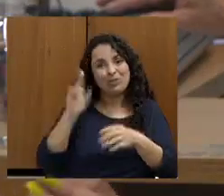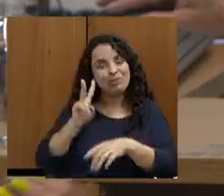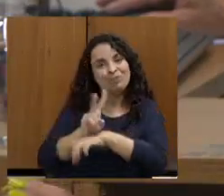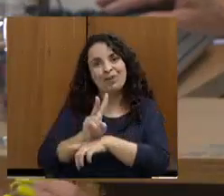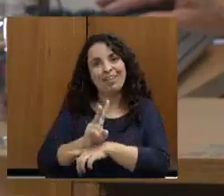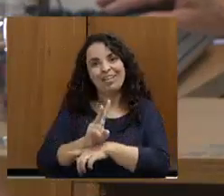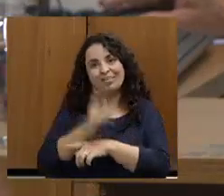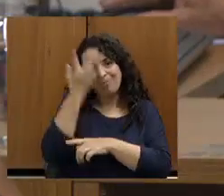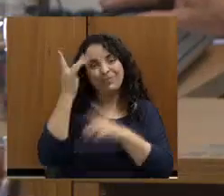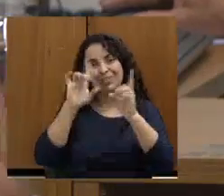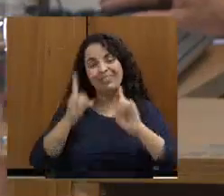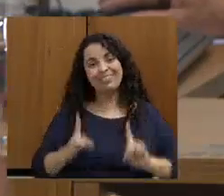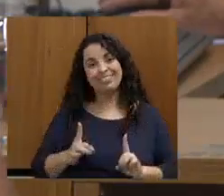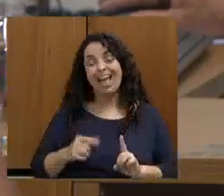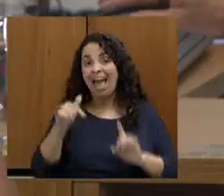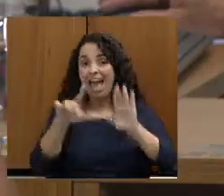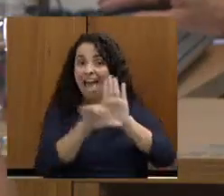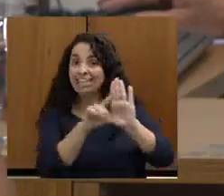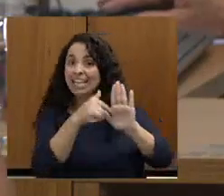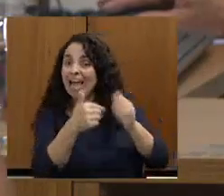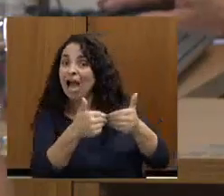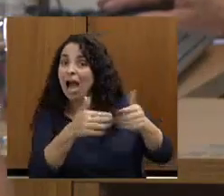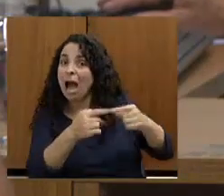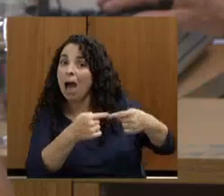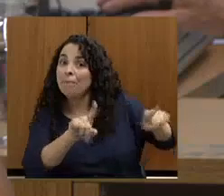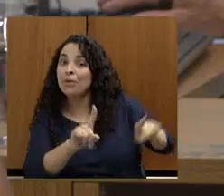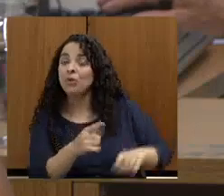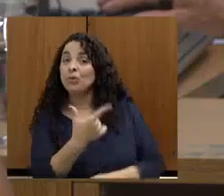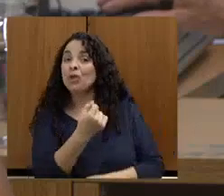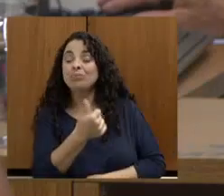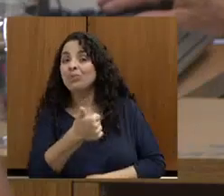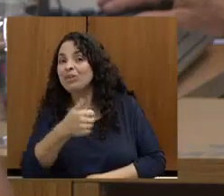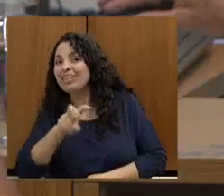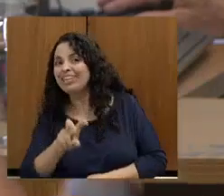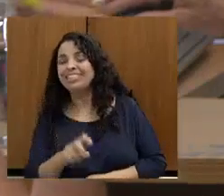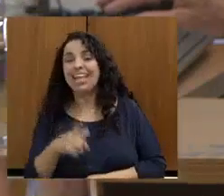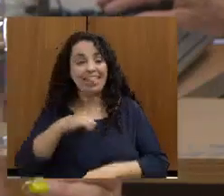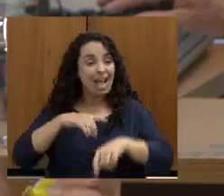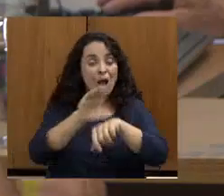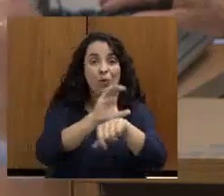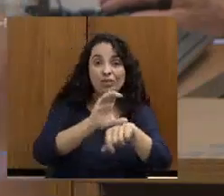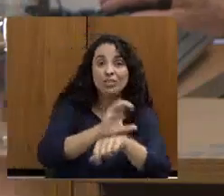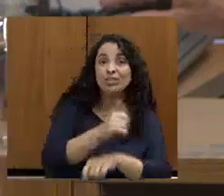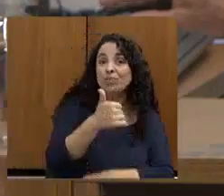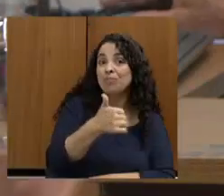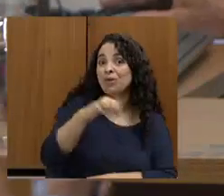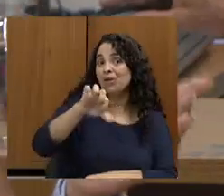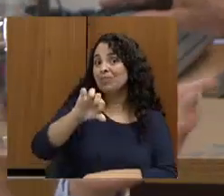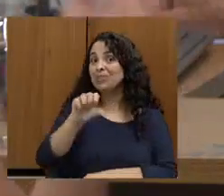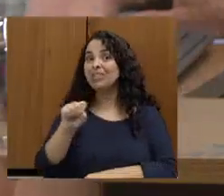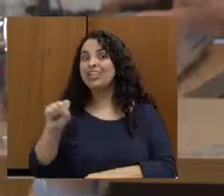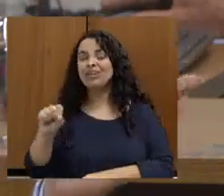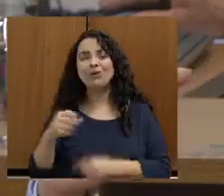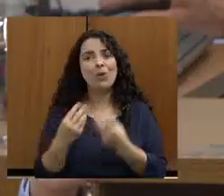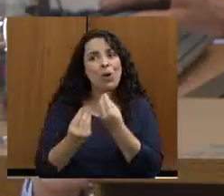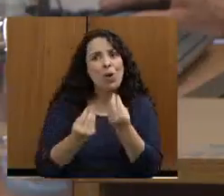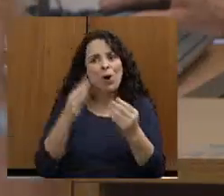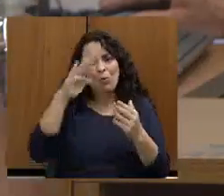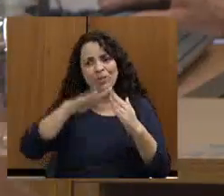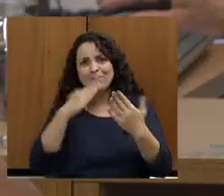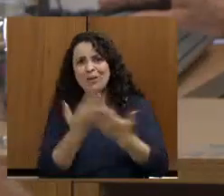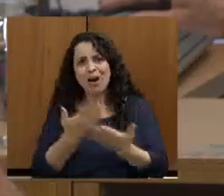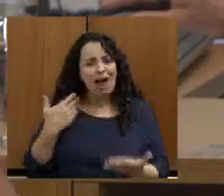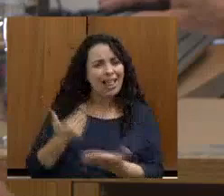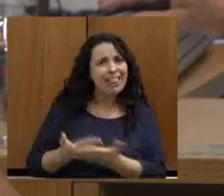2015. Nós temos a Constituição Federal de 1988, não há mais como as escolas